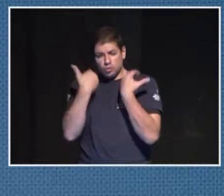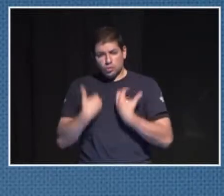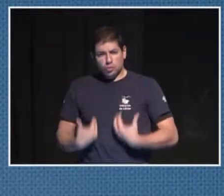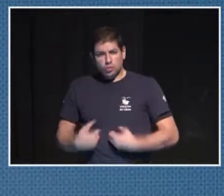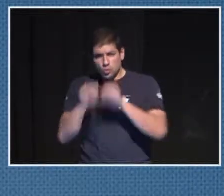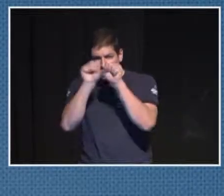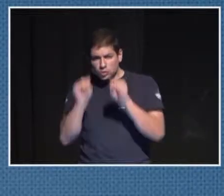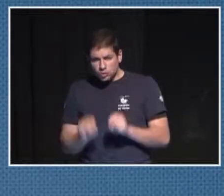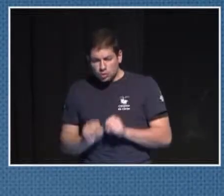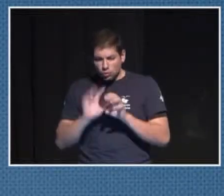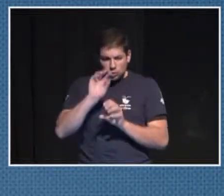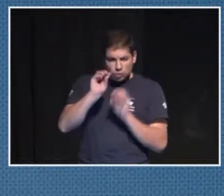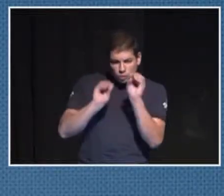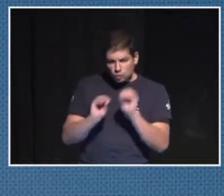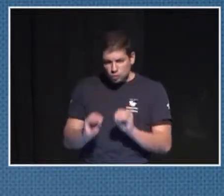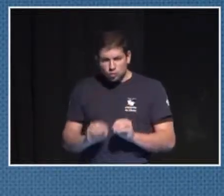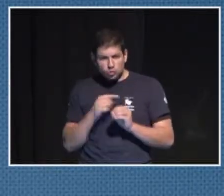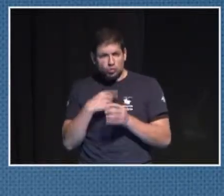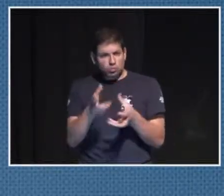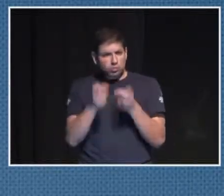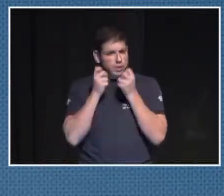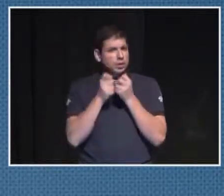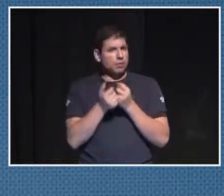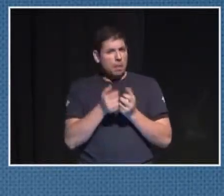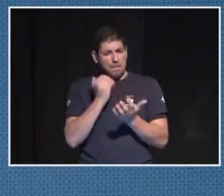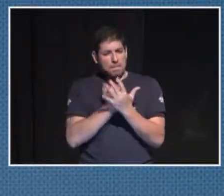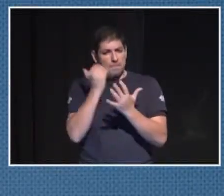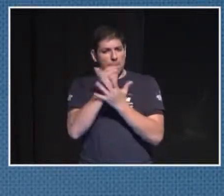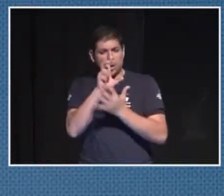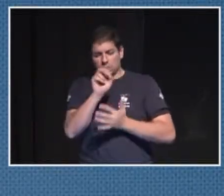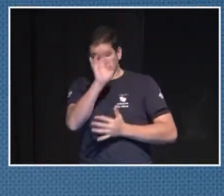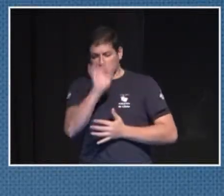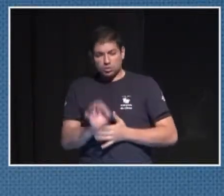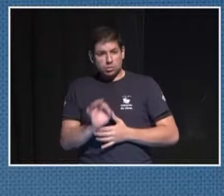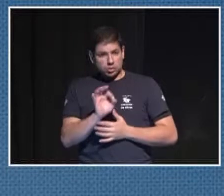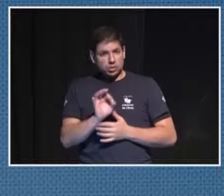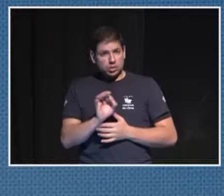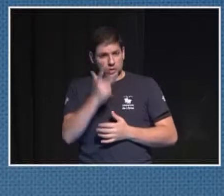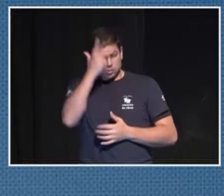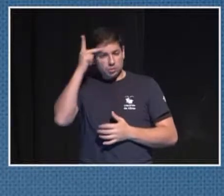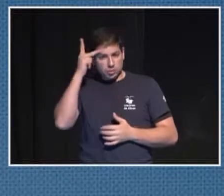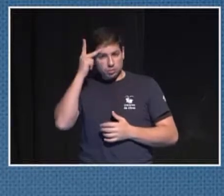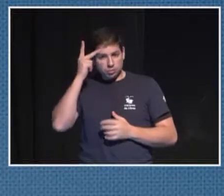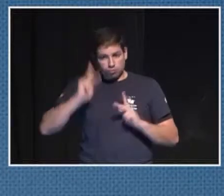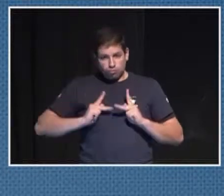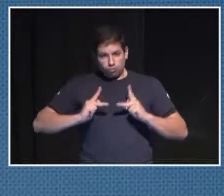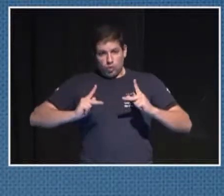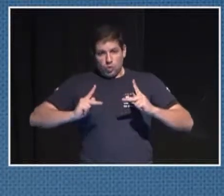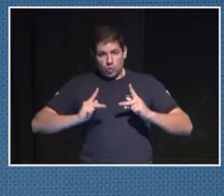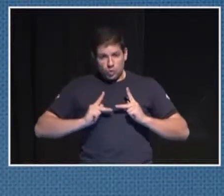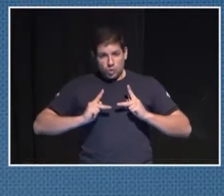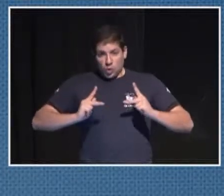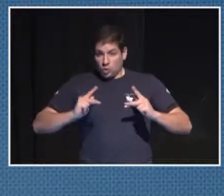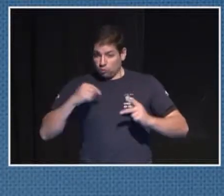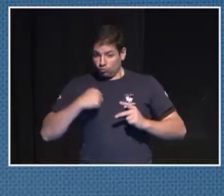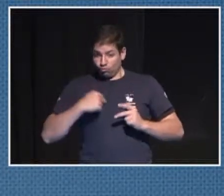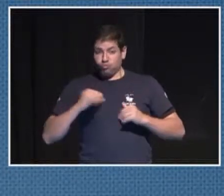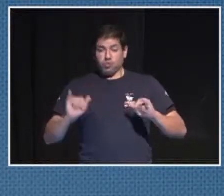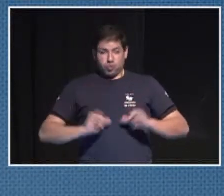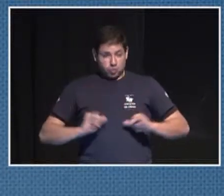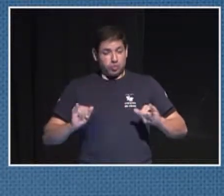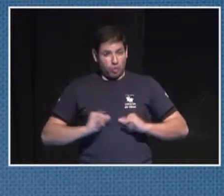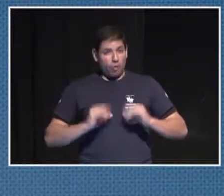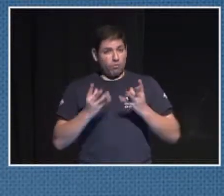observou que em mais de 50% dos pacientes o pulmão é acometido na esclerose sistêmica. E